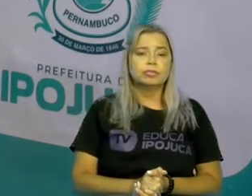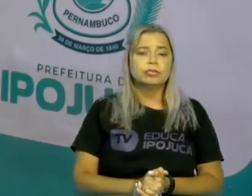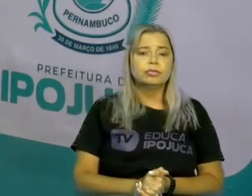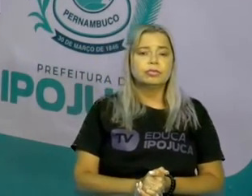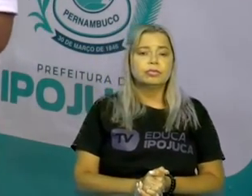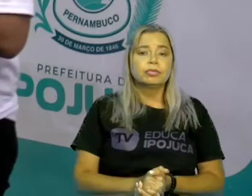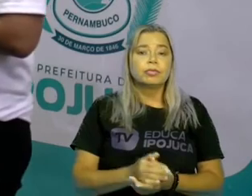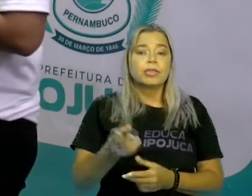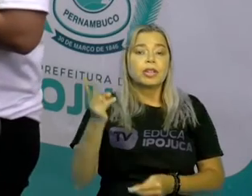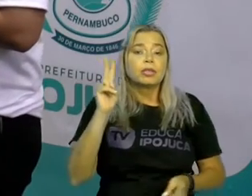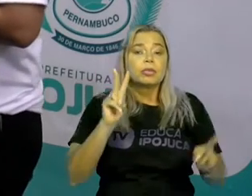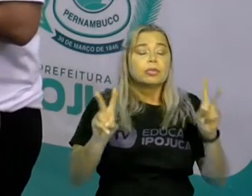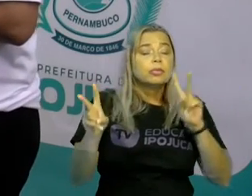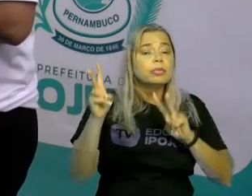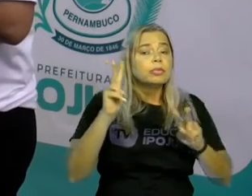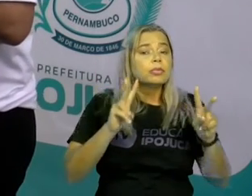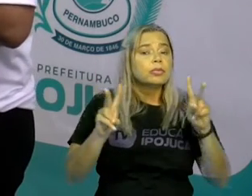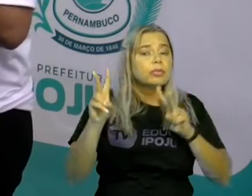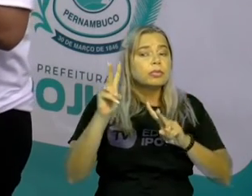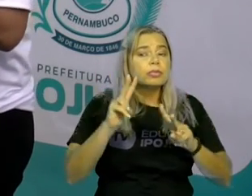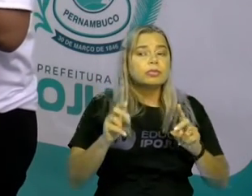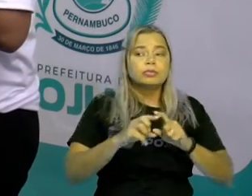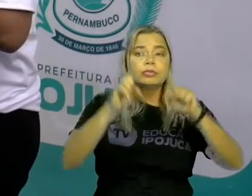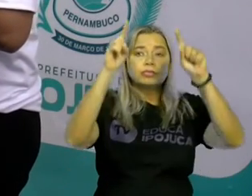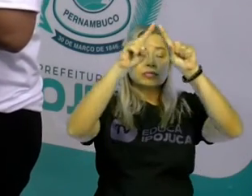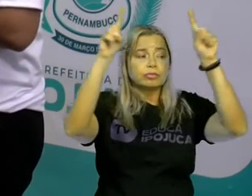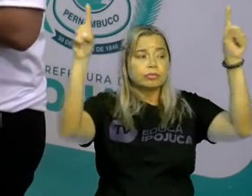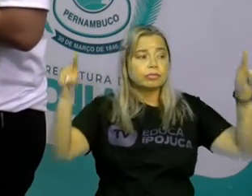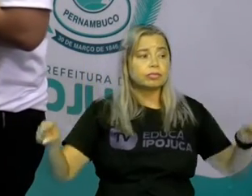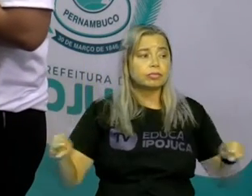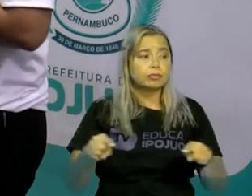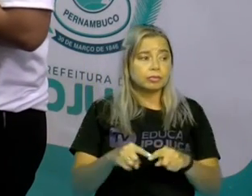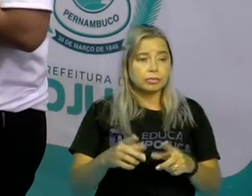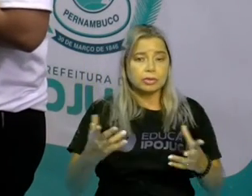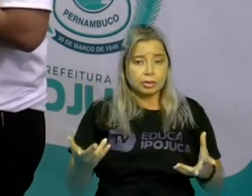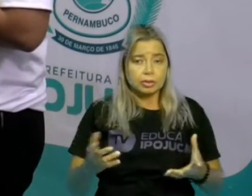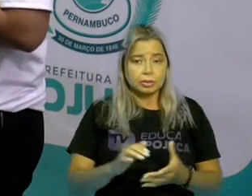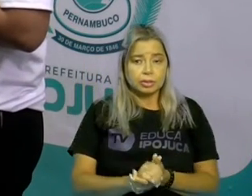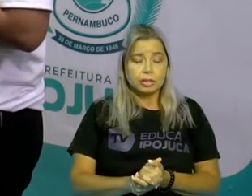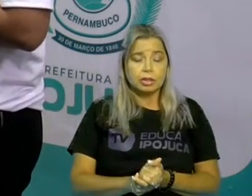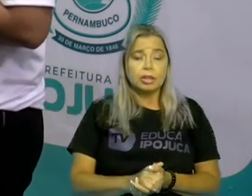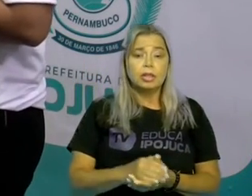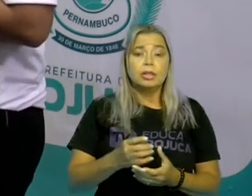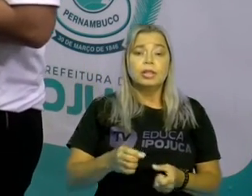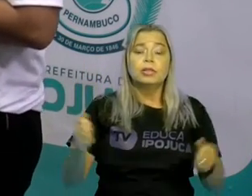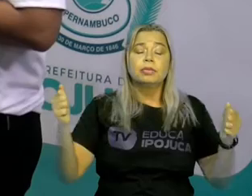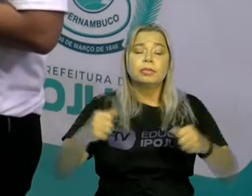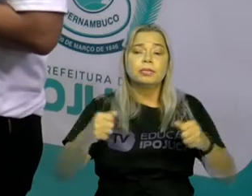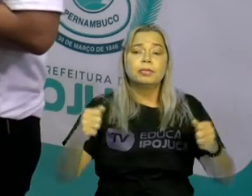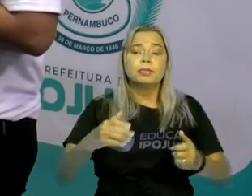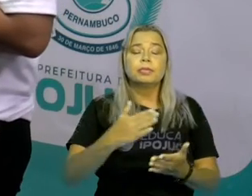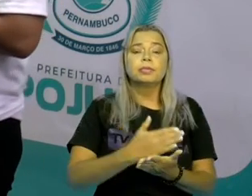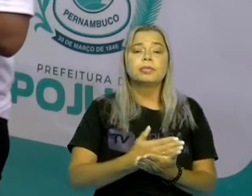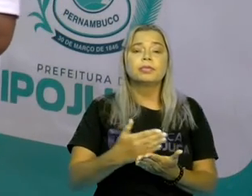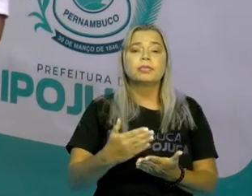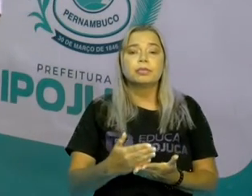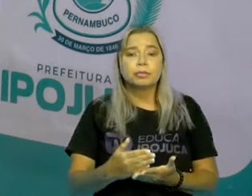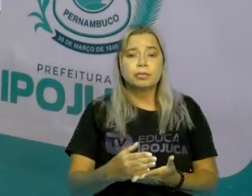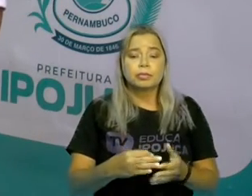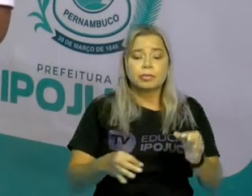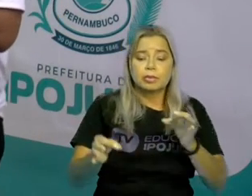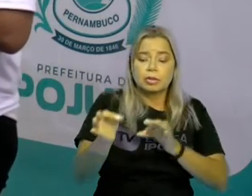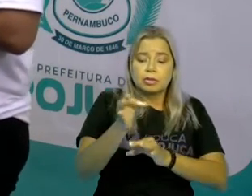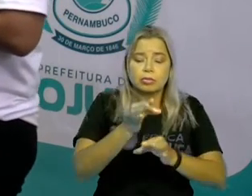Observe a tabela e comparação, que deve sempre começar pela maior ordem, no caso da unidade de